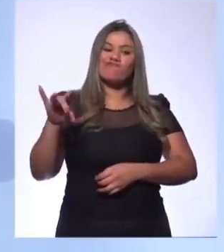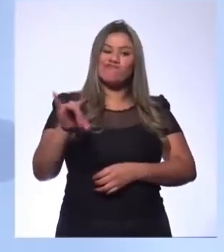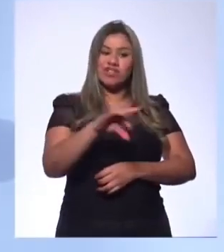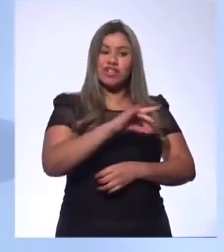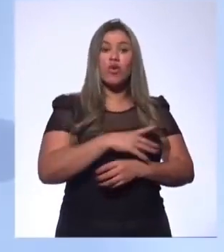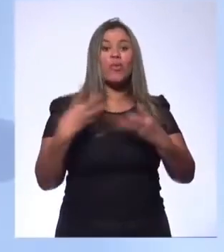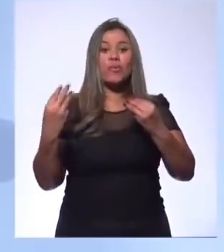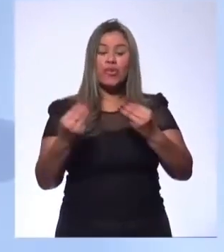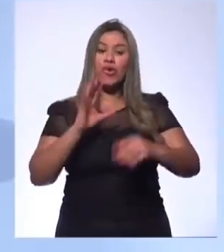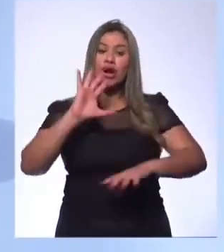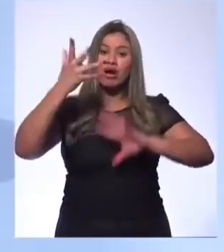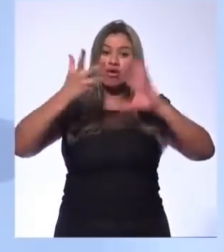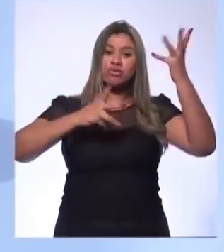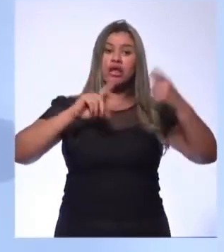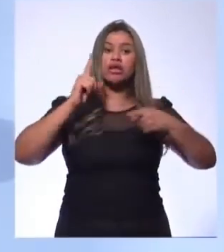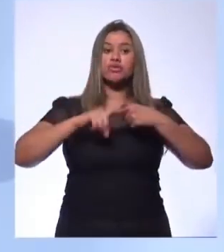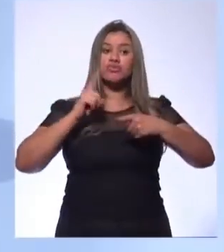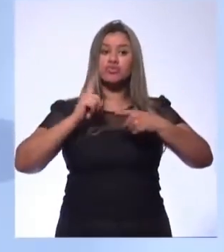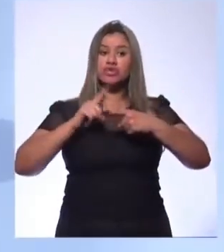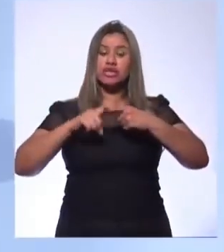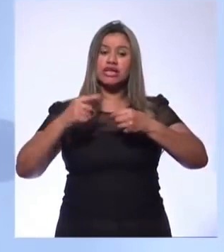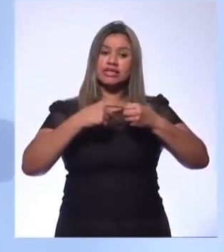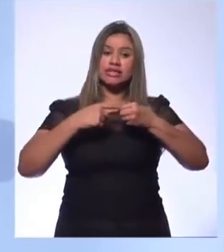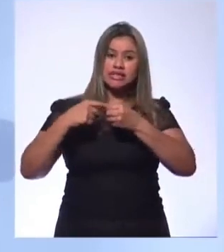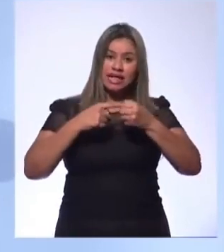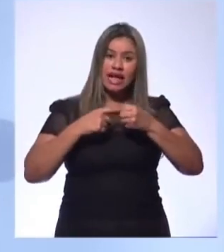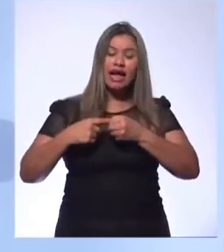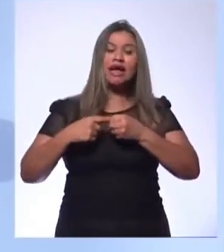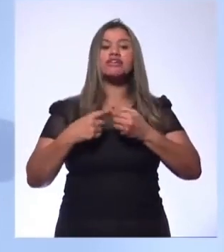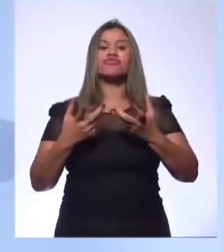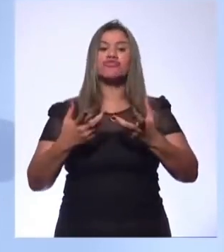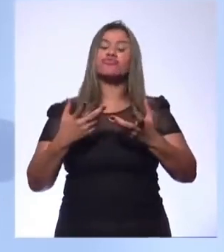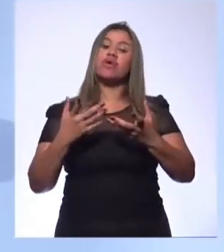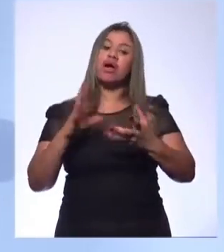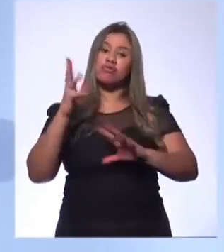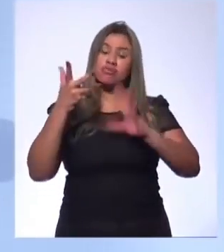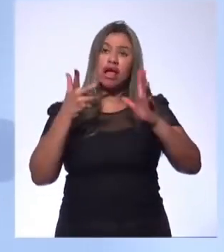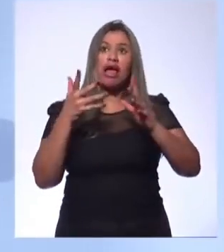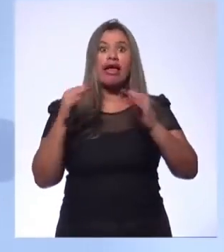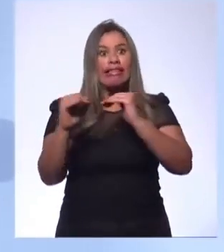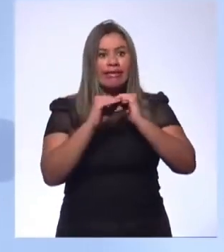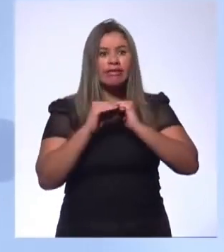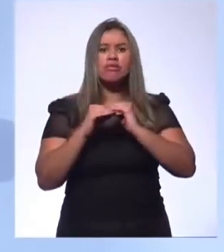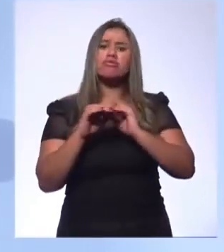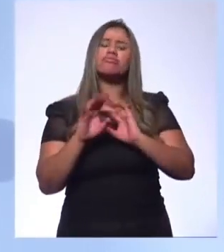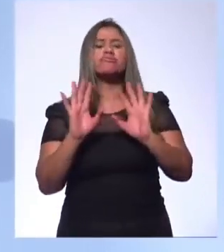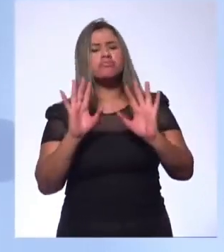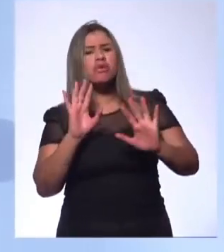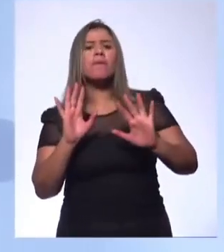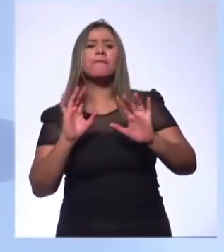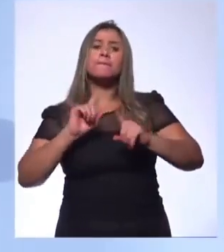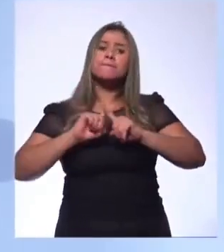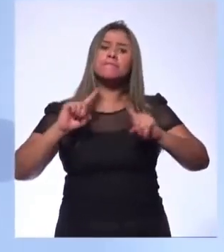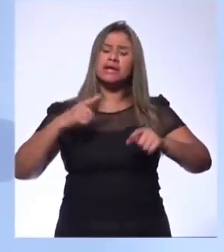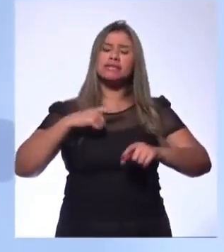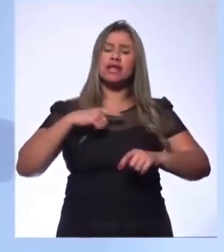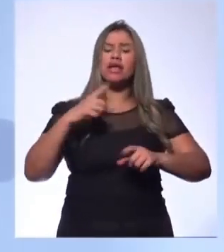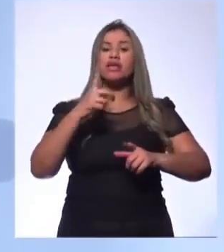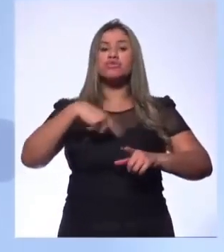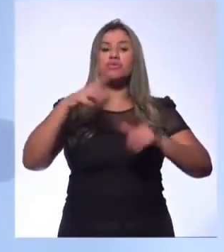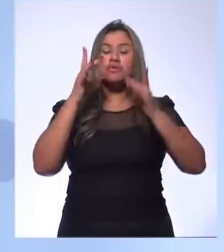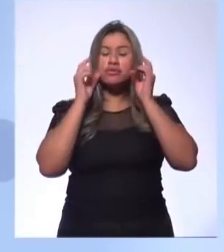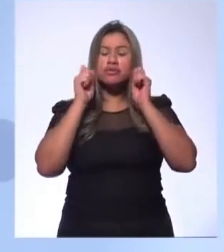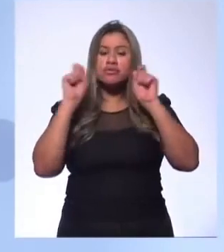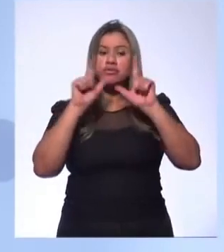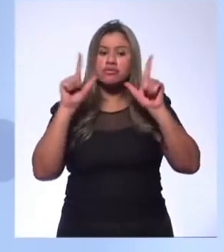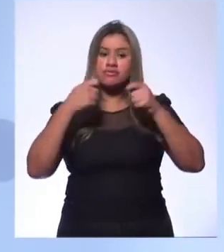do que acontece aí, acontece com certeza na sua cidade, na minha cidade. Talvez não da mesma forma, mas é importantíssimo que nós estejamos atentos